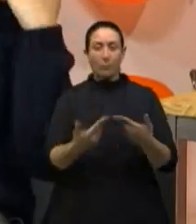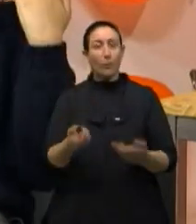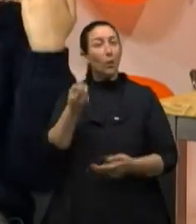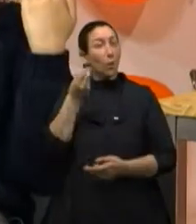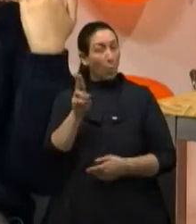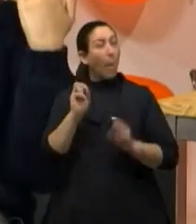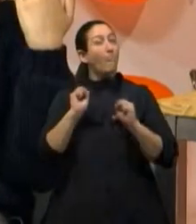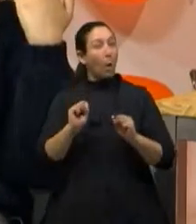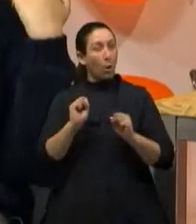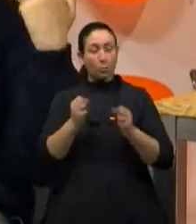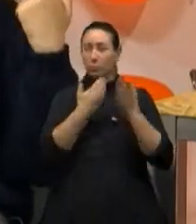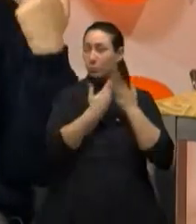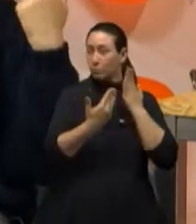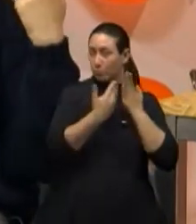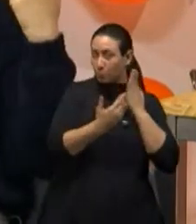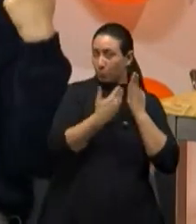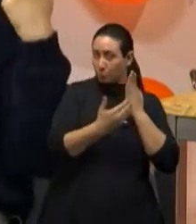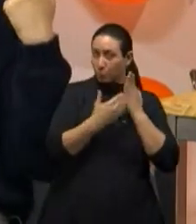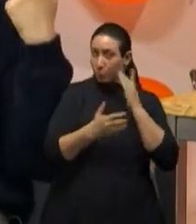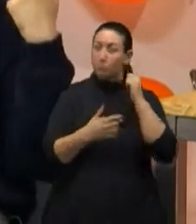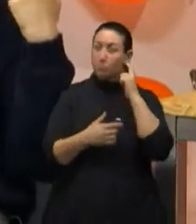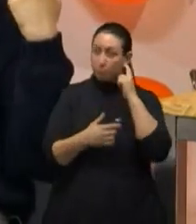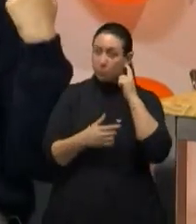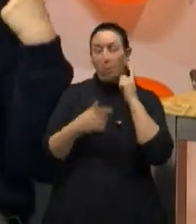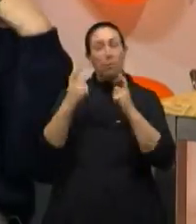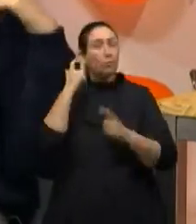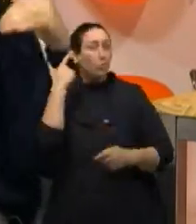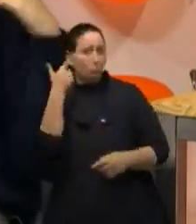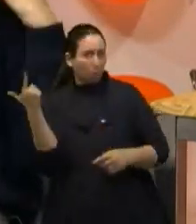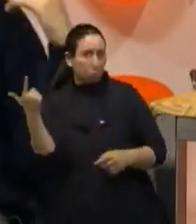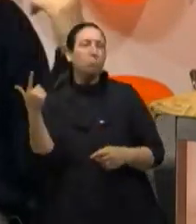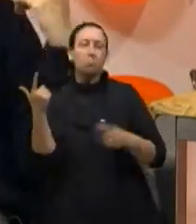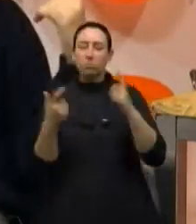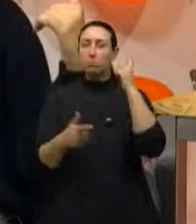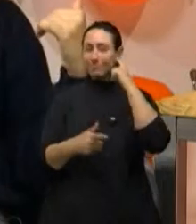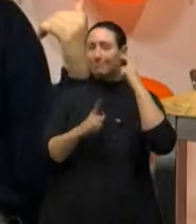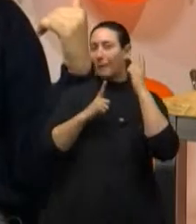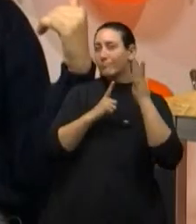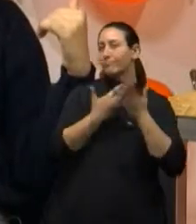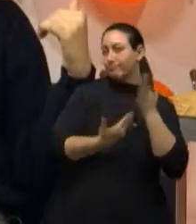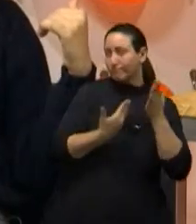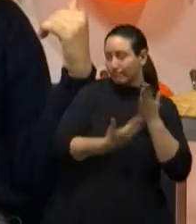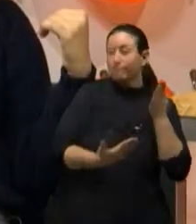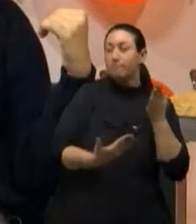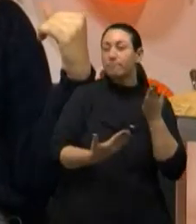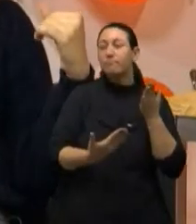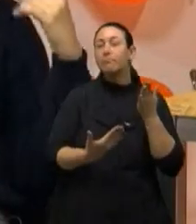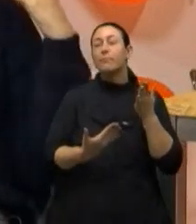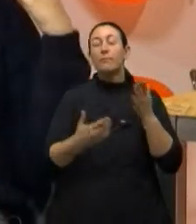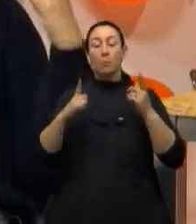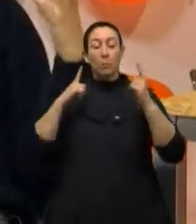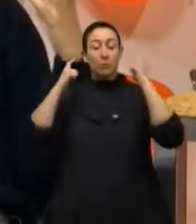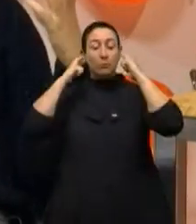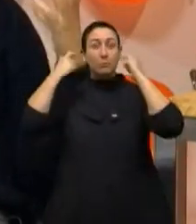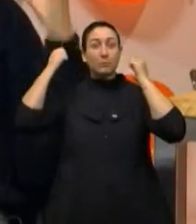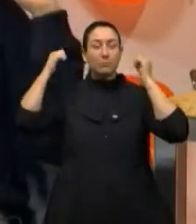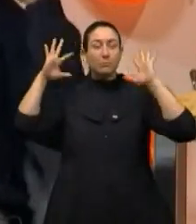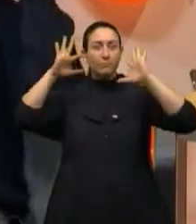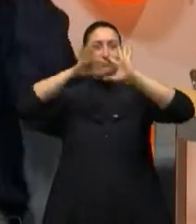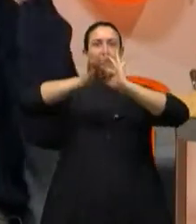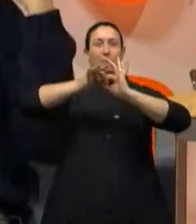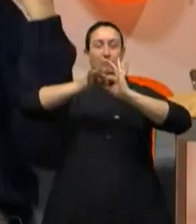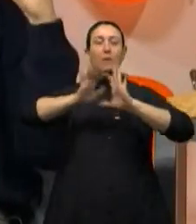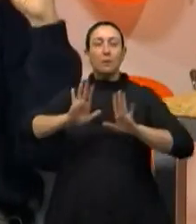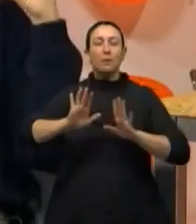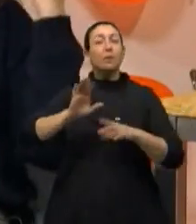pode ter uma perda auditiva de um lado e não do outro ahok existe essa simetria entre as duas orelhas ou às vezes a